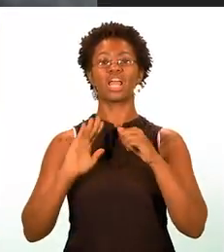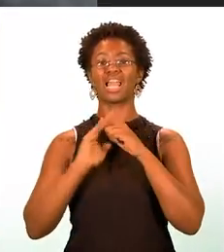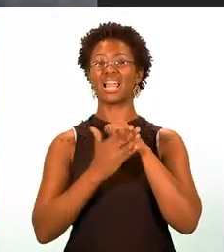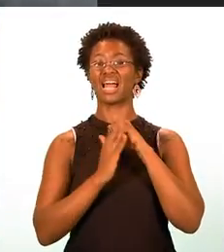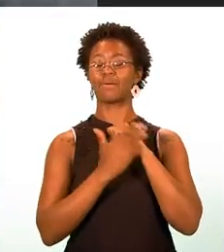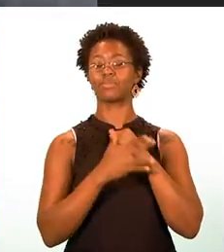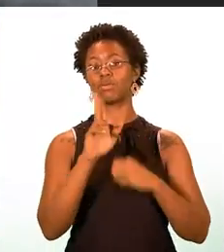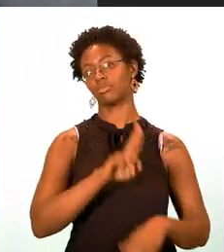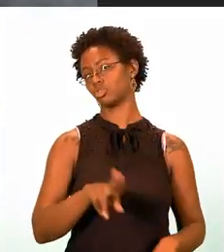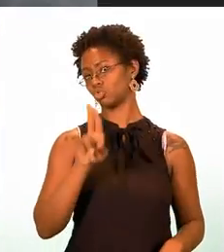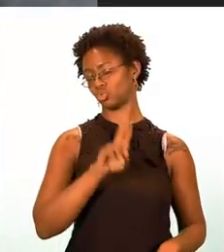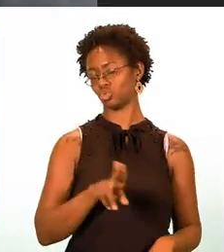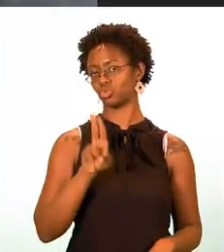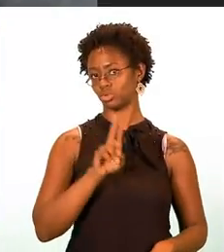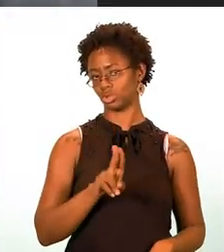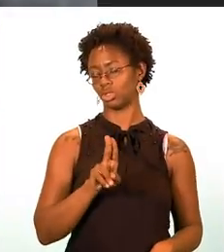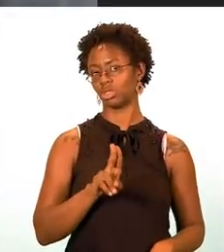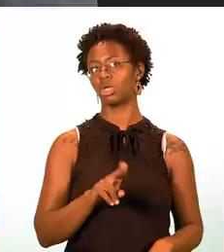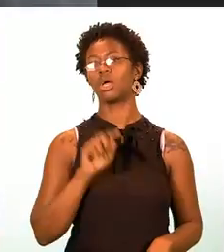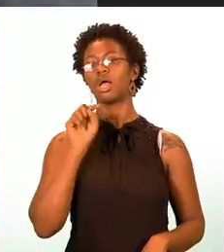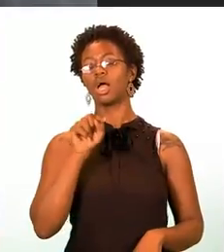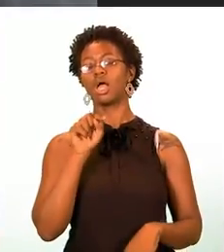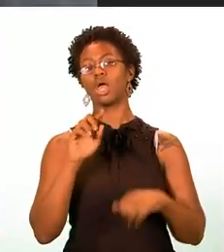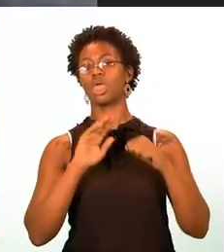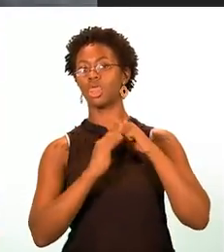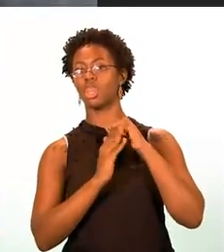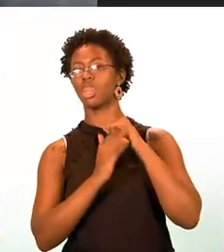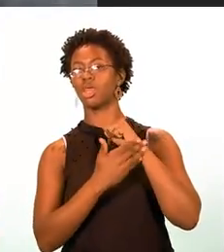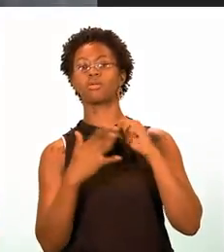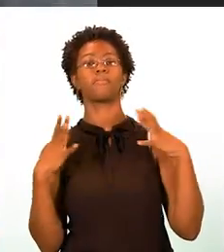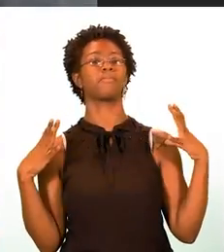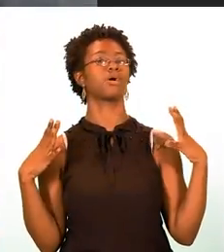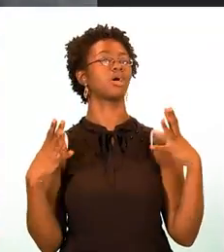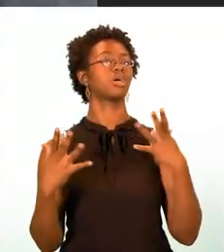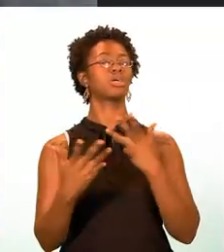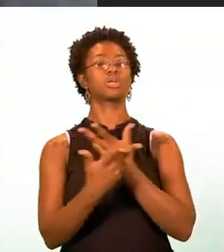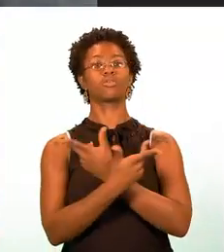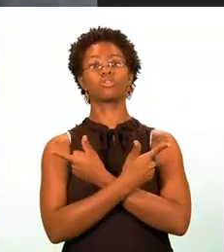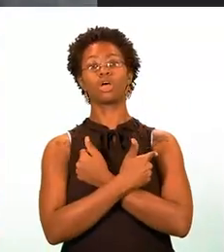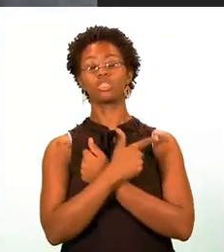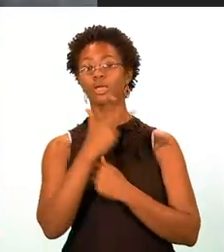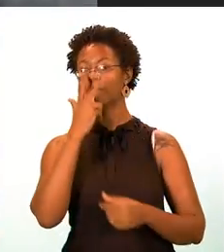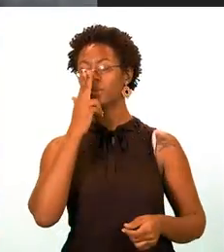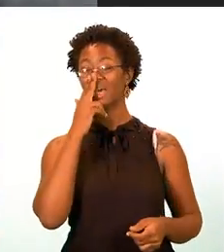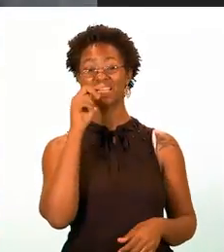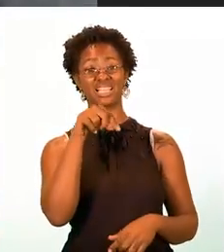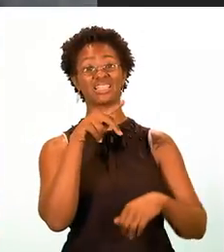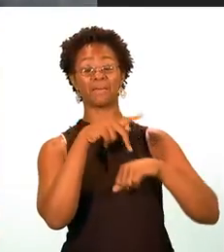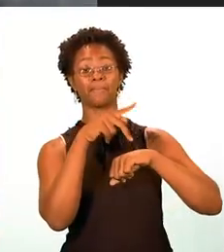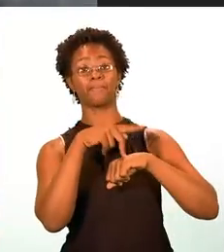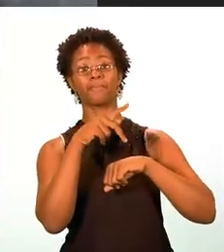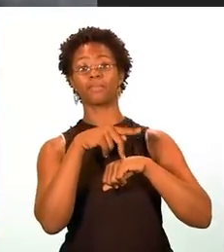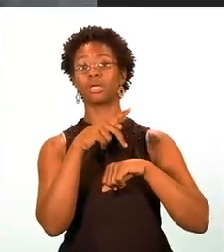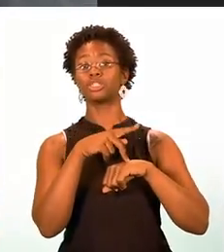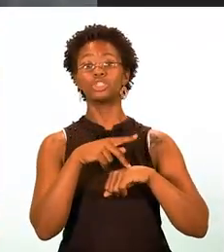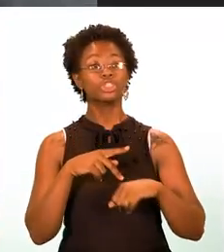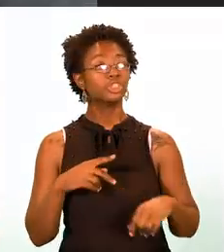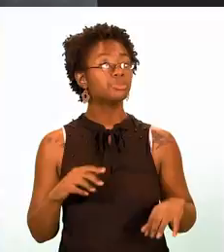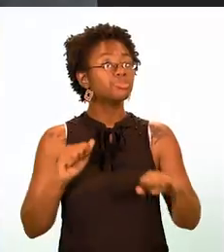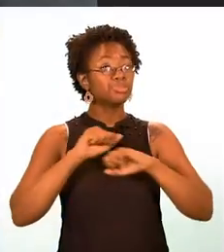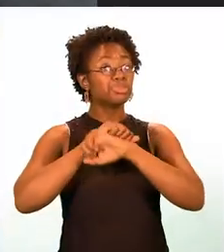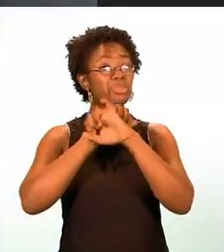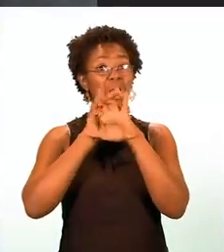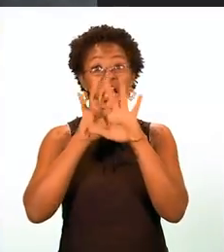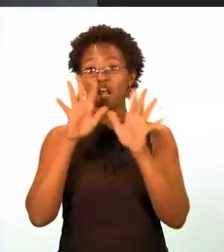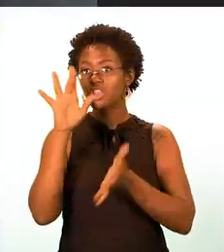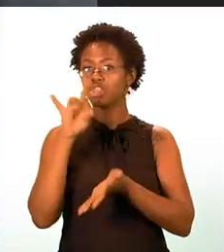lapidação que a gente utiliza. Ela é uma lapidação tão maravilhosa que ela faz com que aquela pedra fique